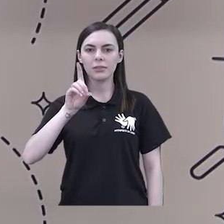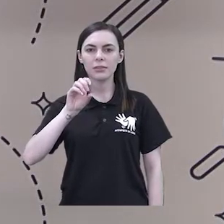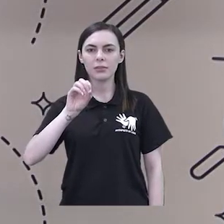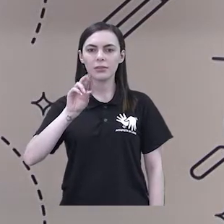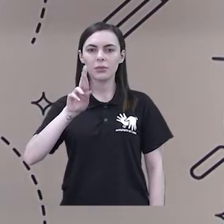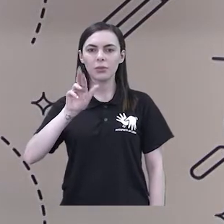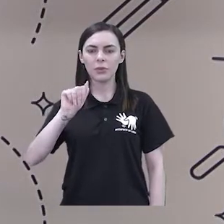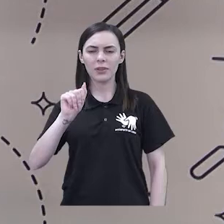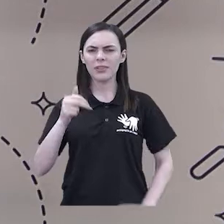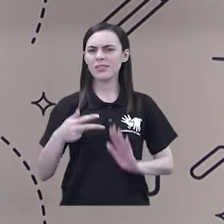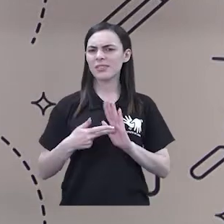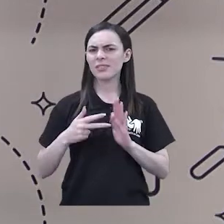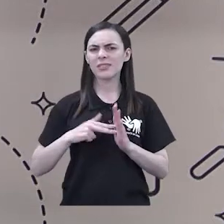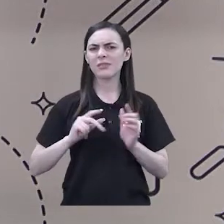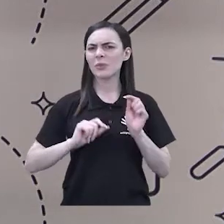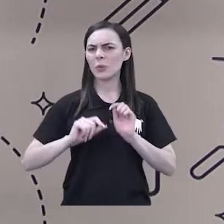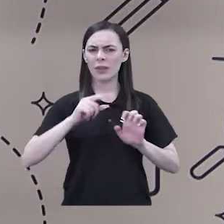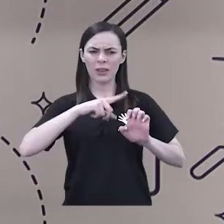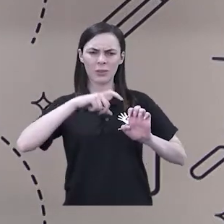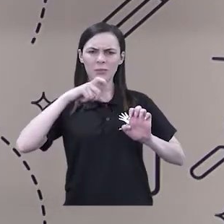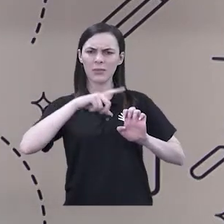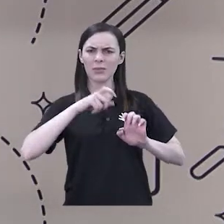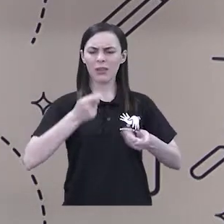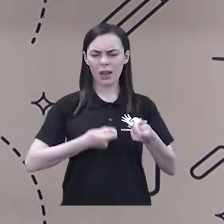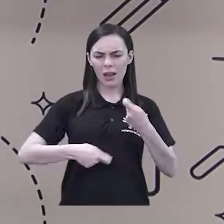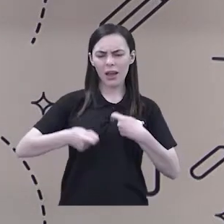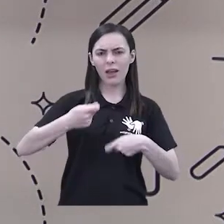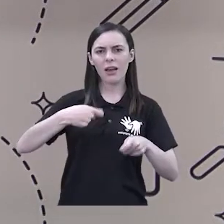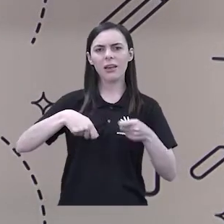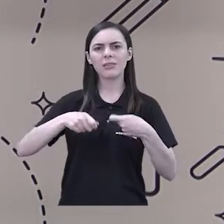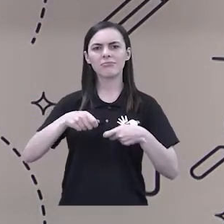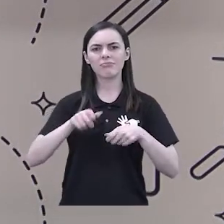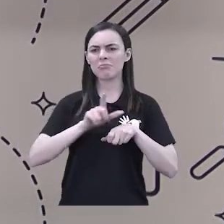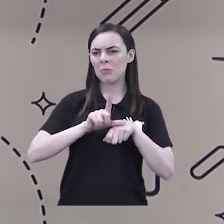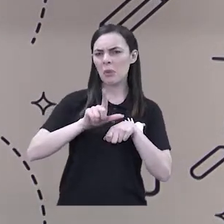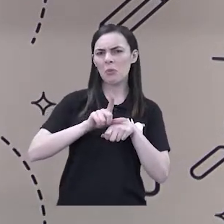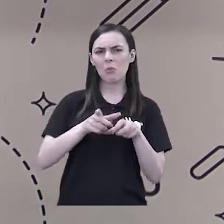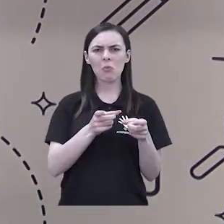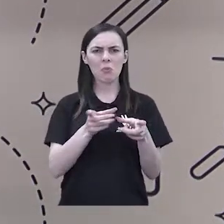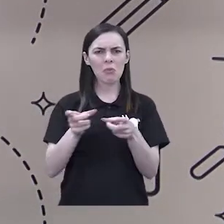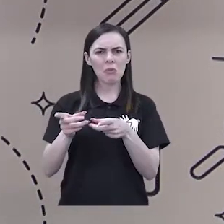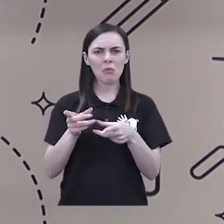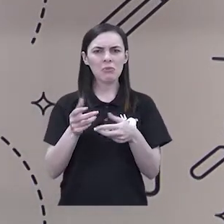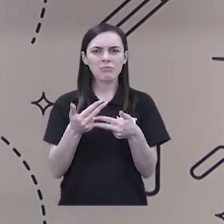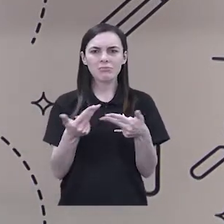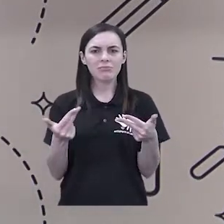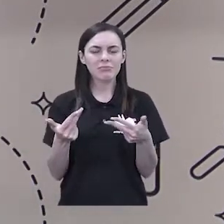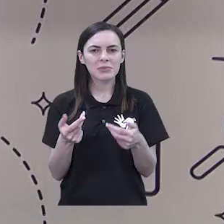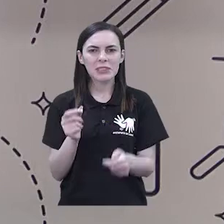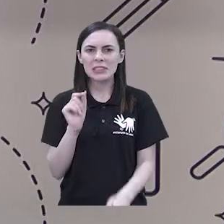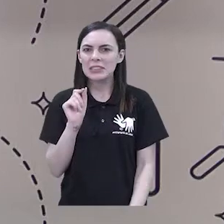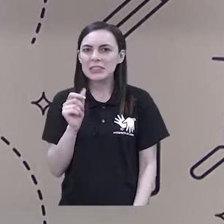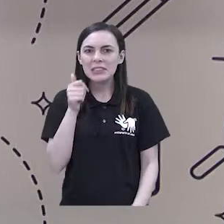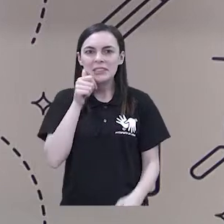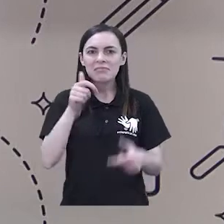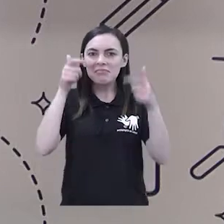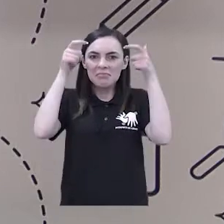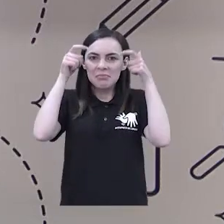que administra o seu próprio negócio. Uau, hein? Que princesa que é essa,